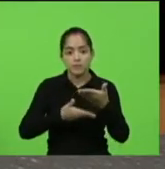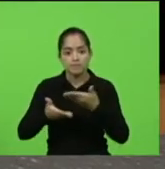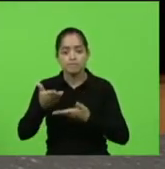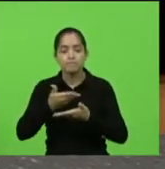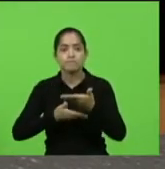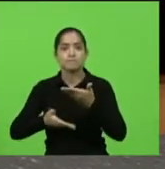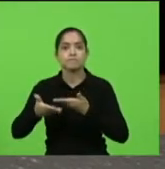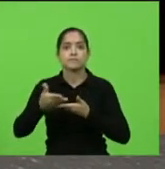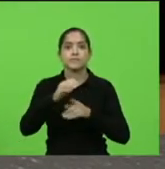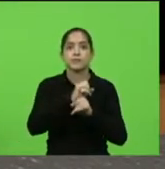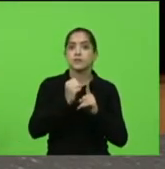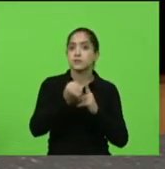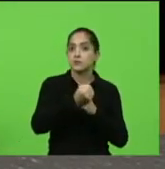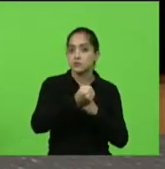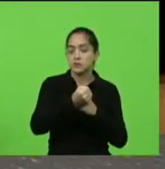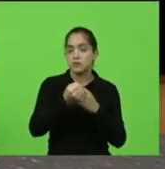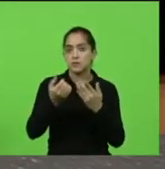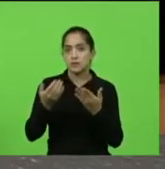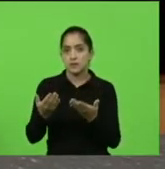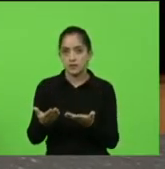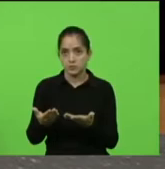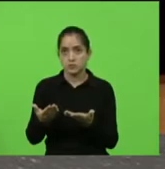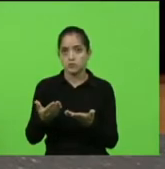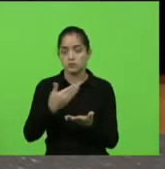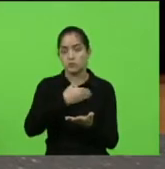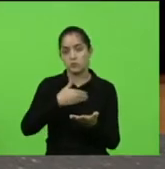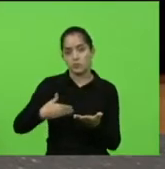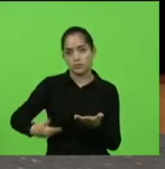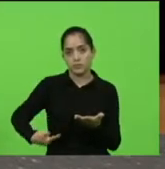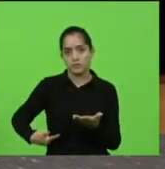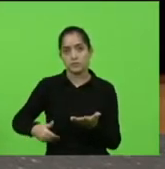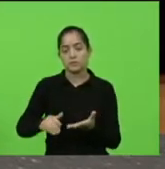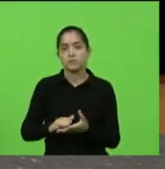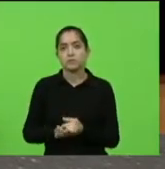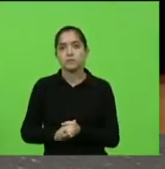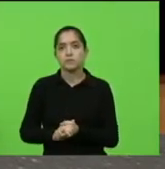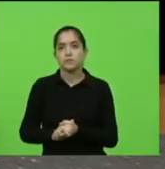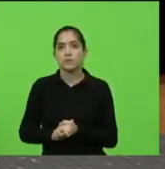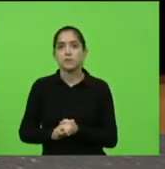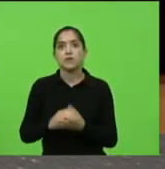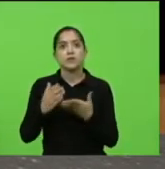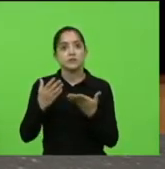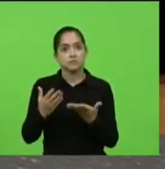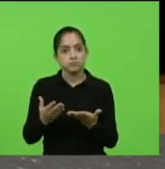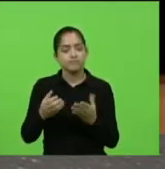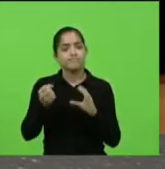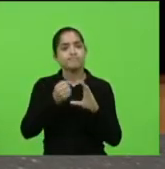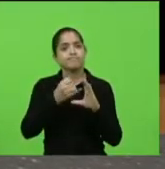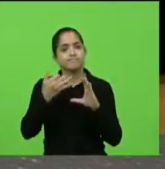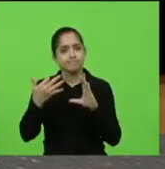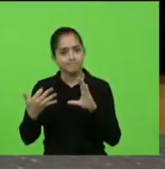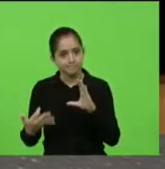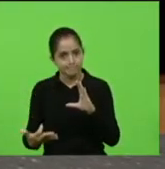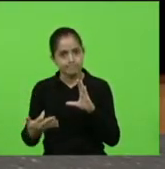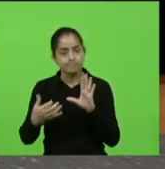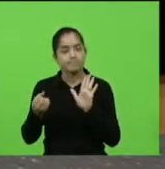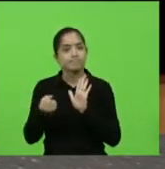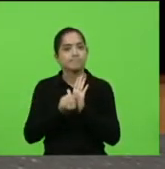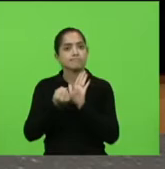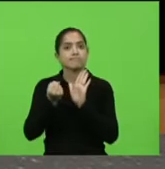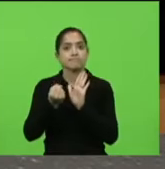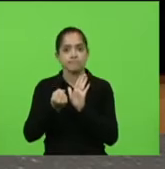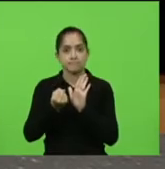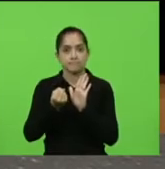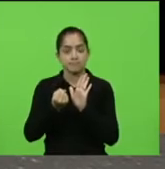da sociedade com o governo. Teve muitas características marcantes, não apenas